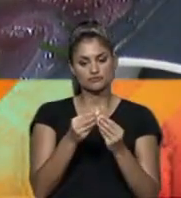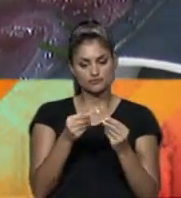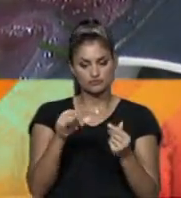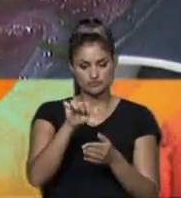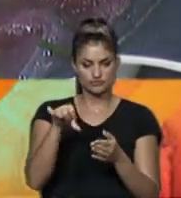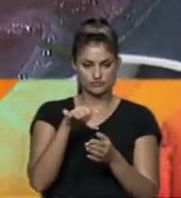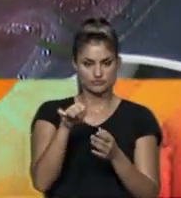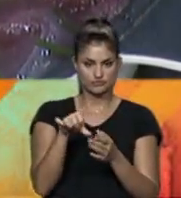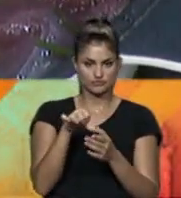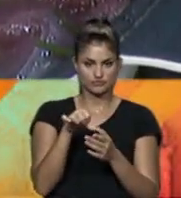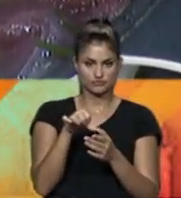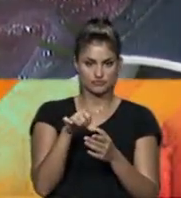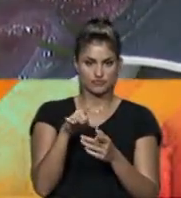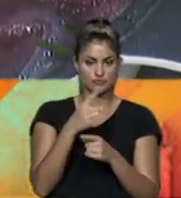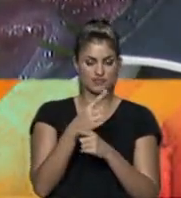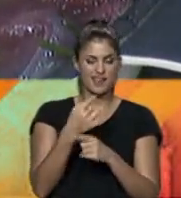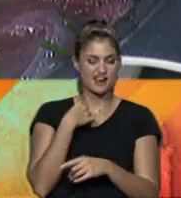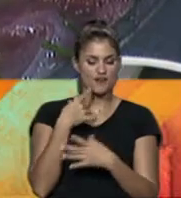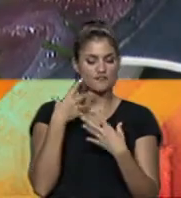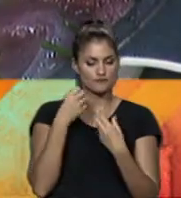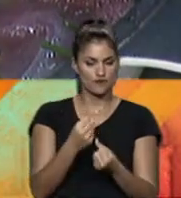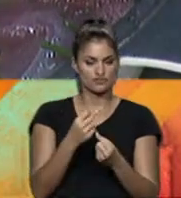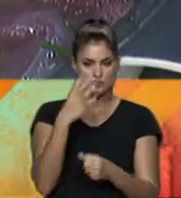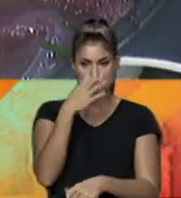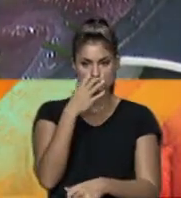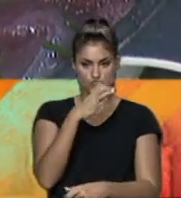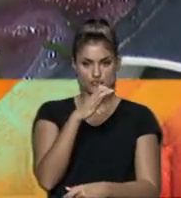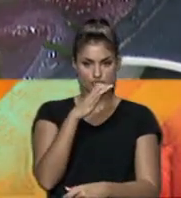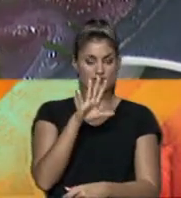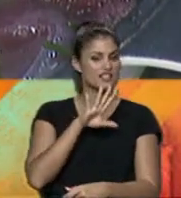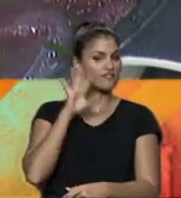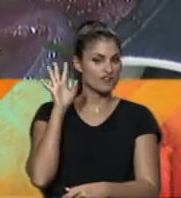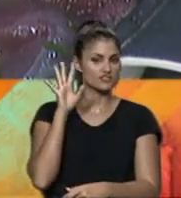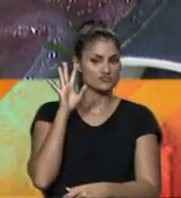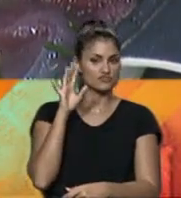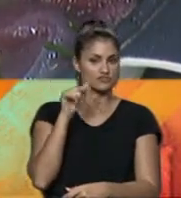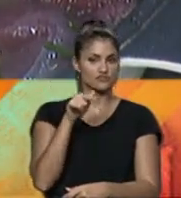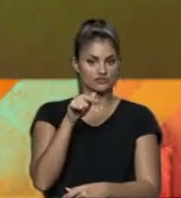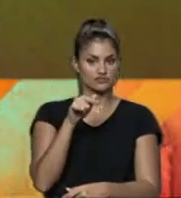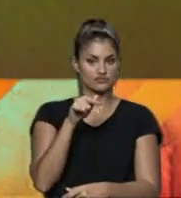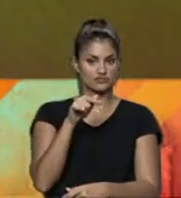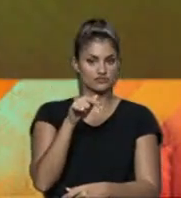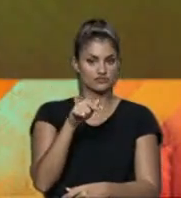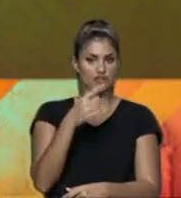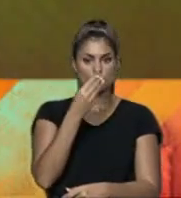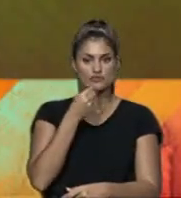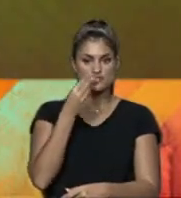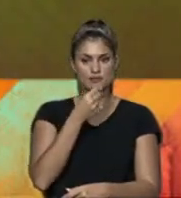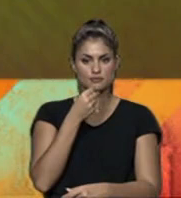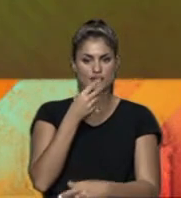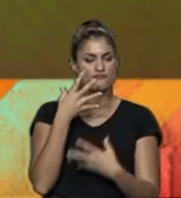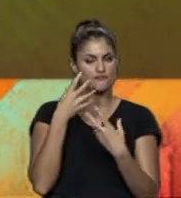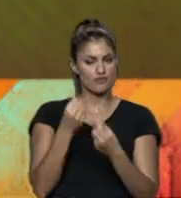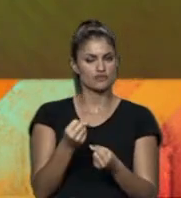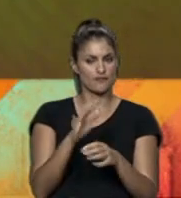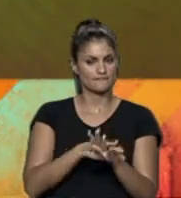Que é um porco silvestre, não é? Um porco selvagem que anda no meio das matas e portanto ela tem um sabor muito mais